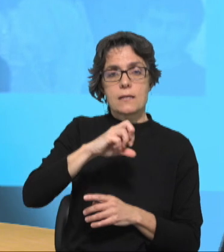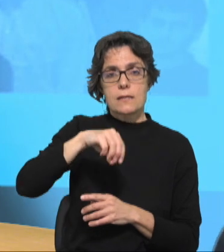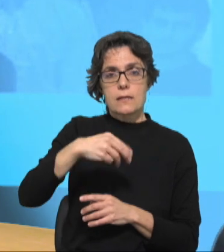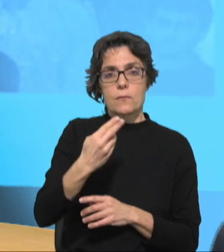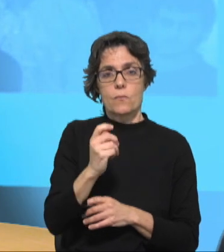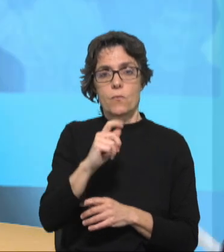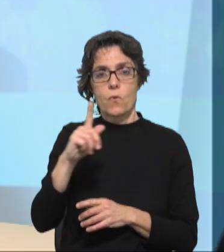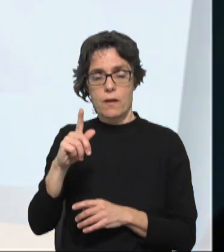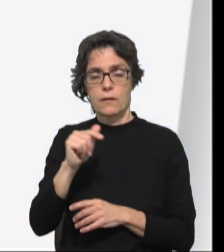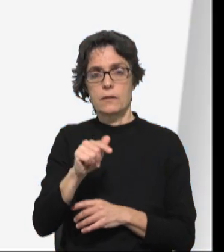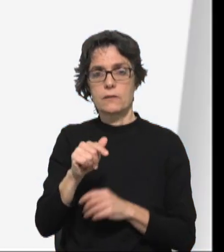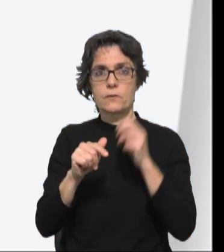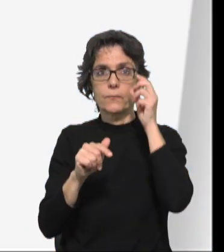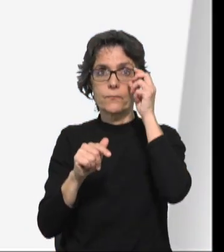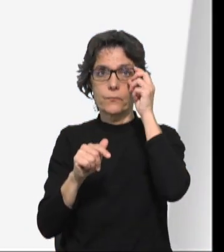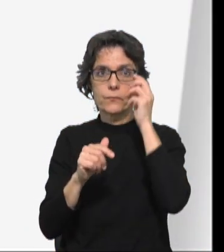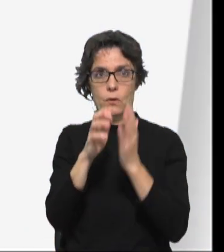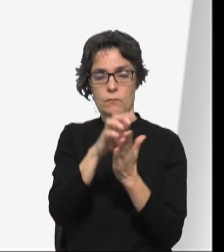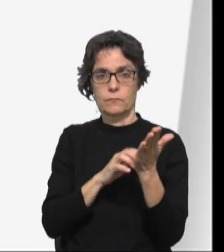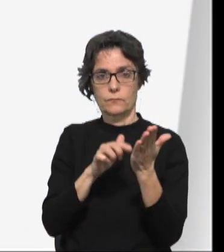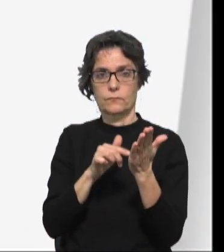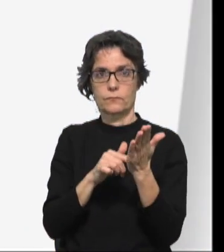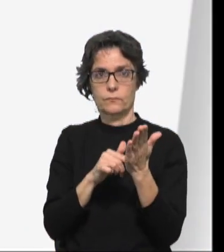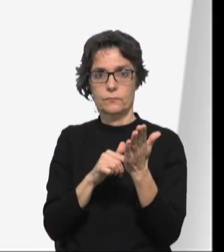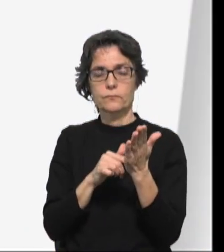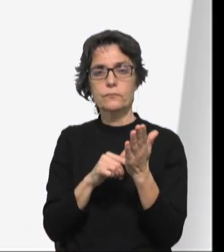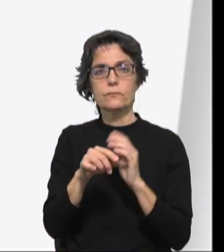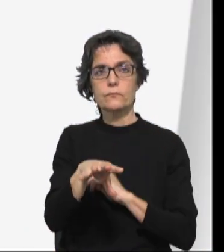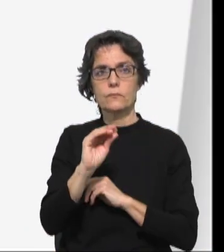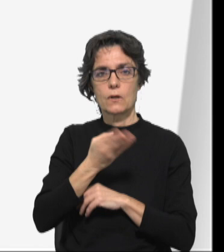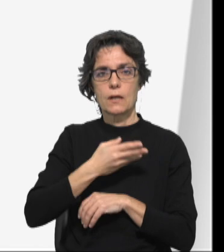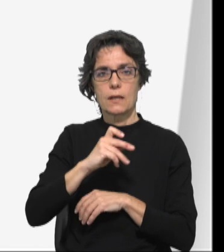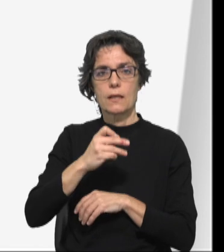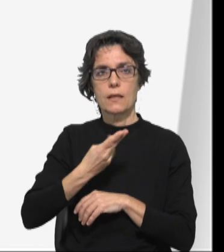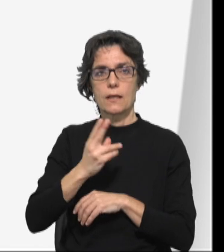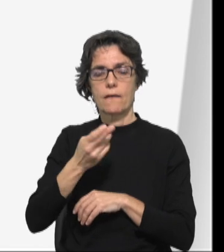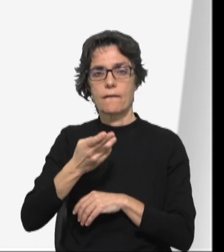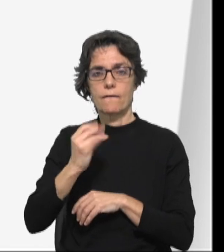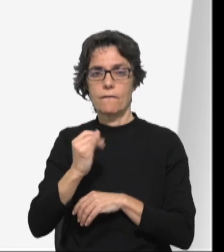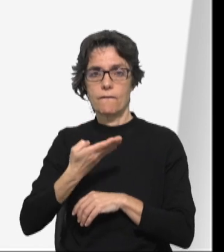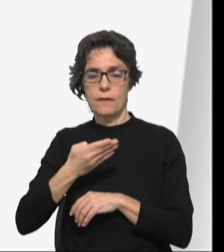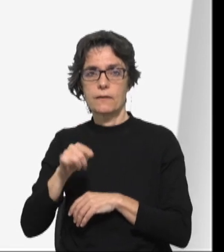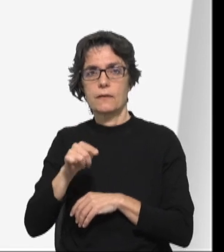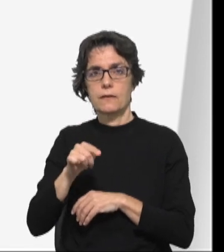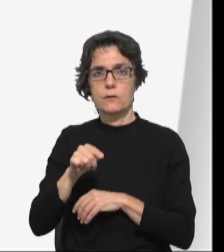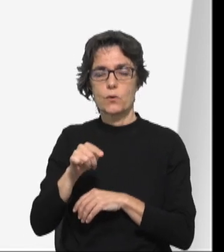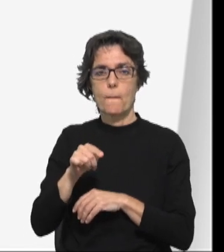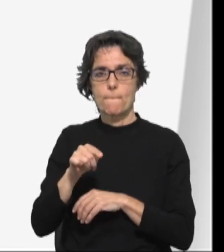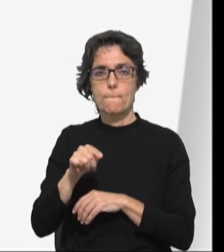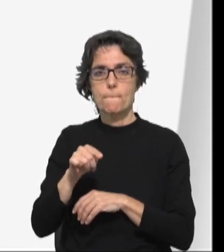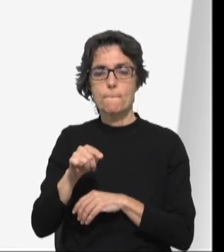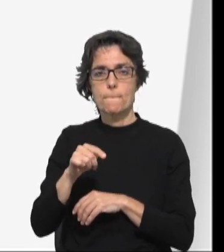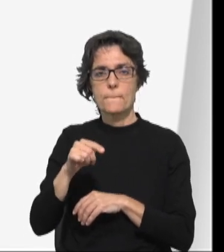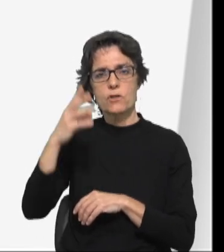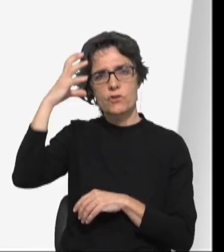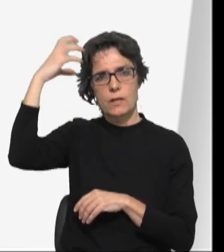temos aí uma descrição, que é a escolha de David, a unção deste rei, que